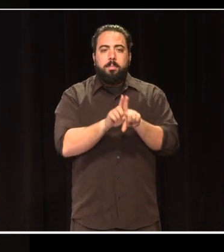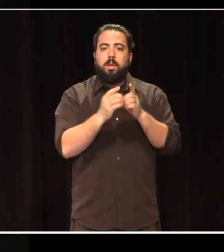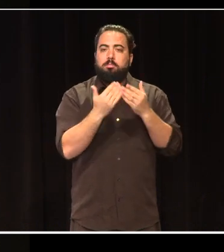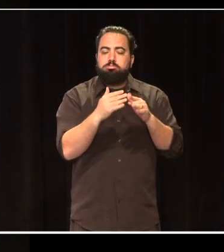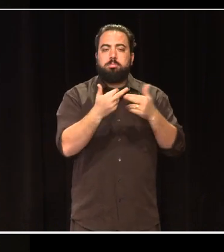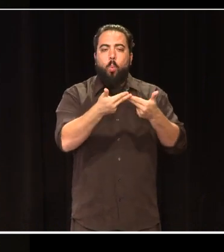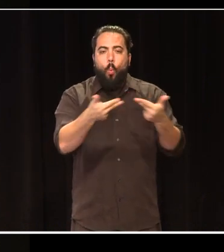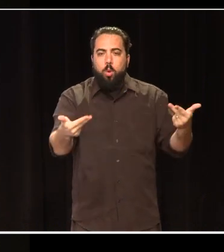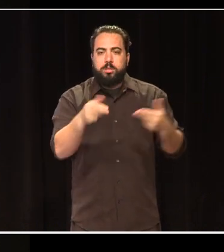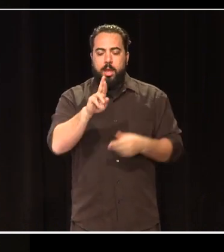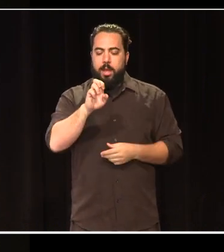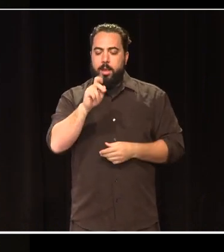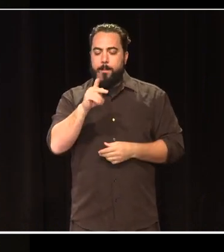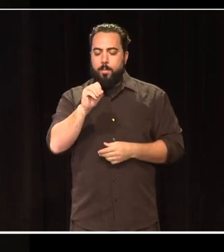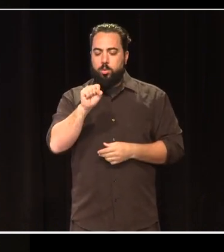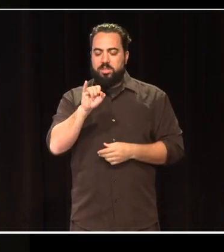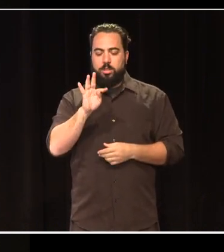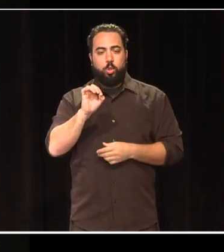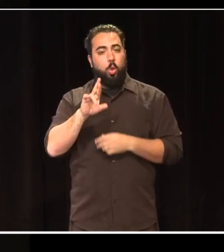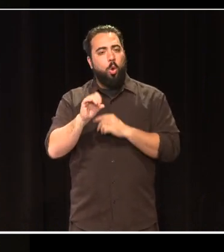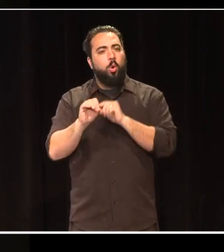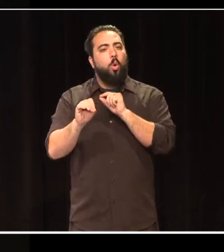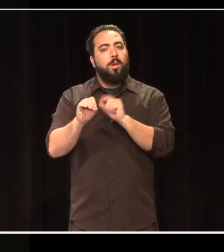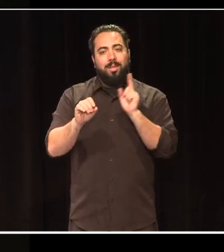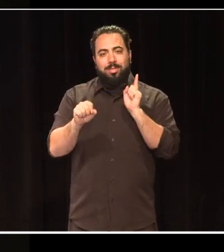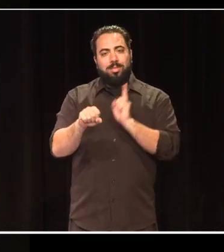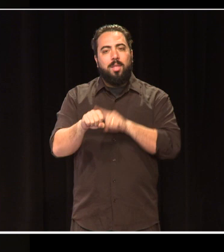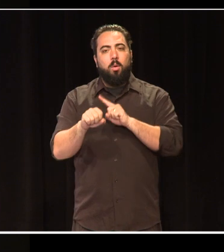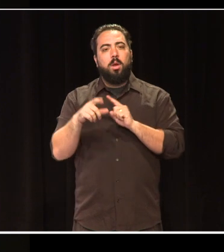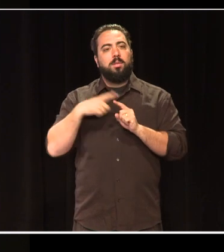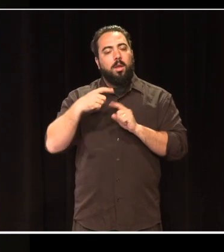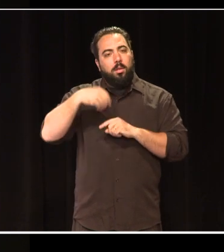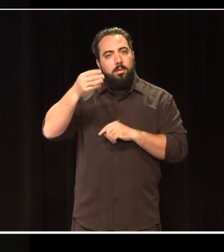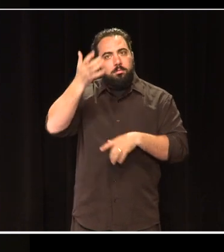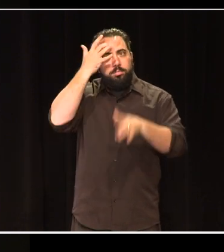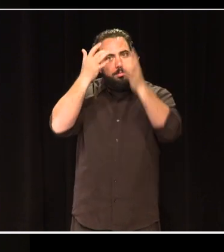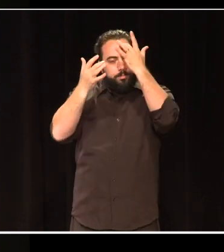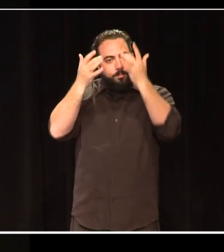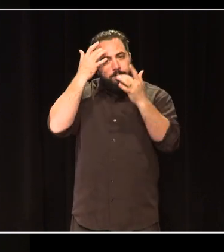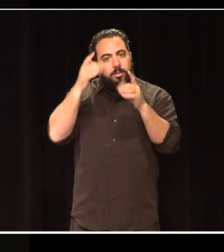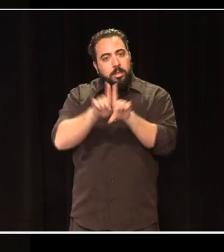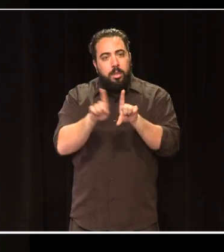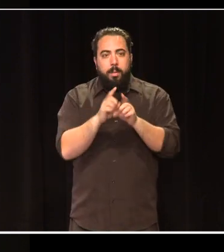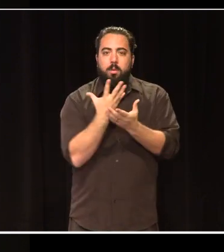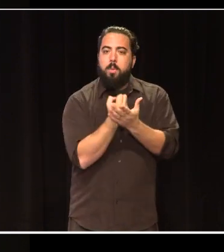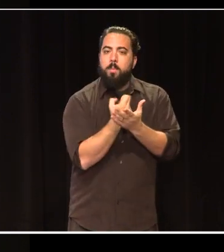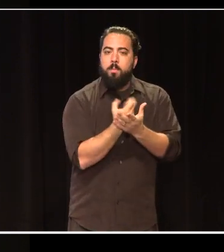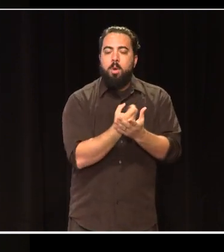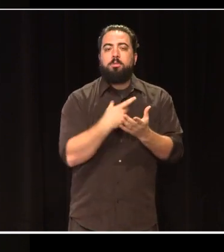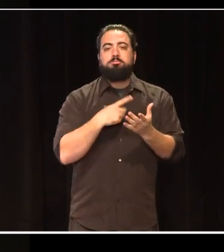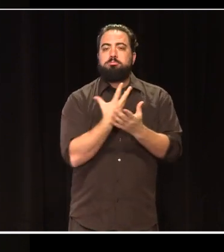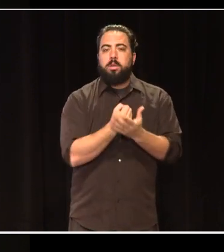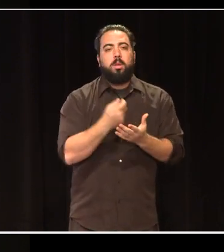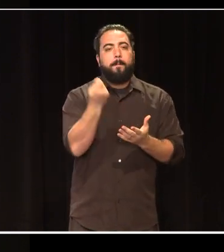tem a possibilidade ali, quase que em tempo real, de ir guardando informações. Você não precisa